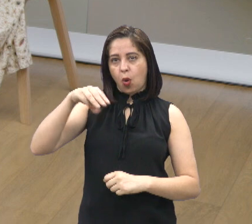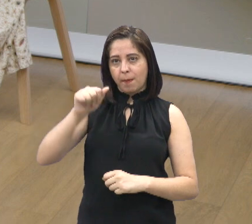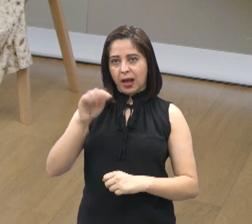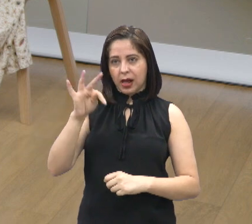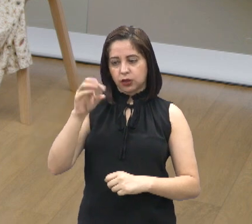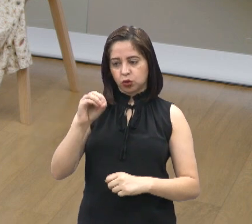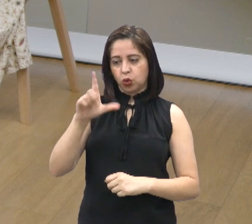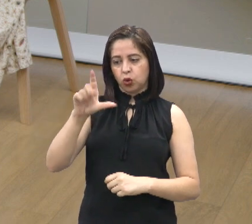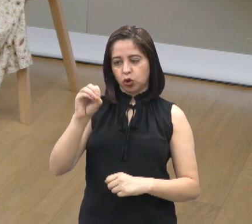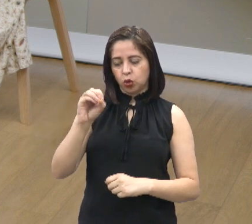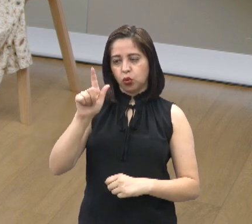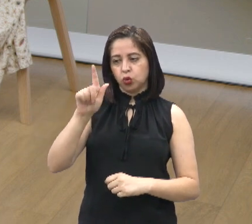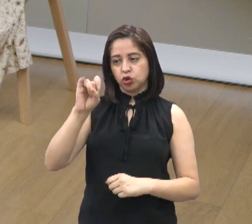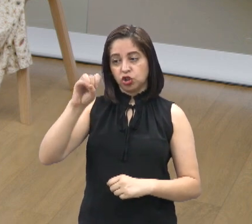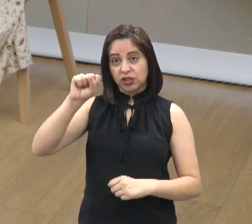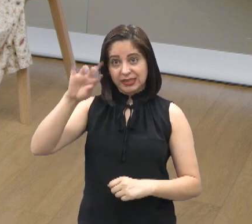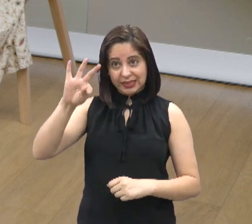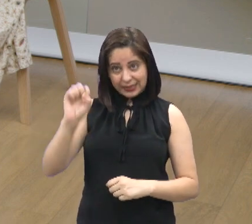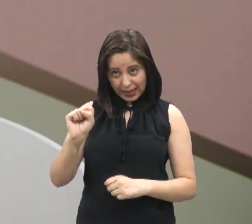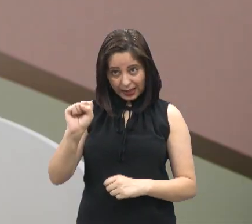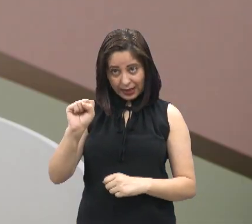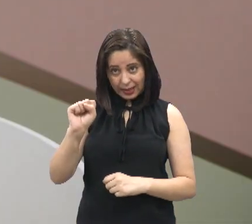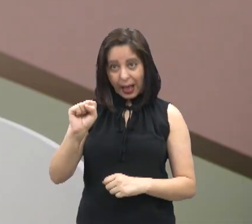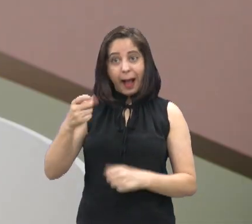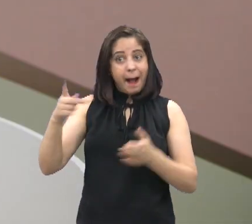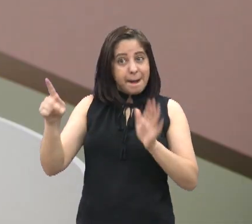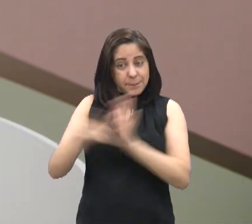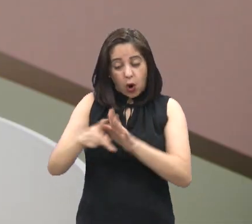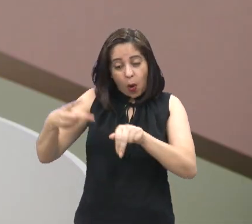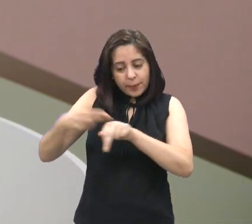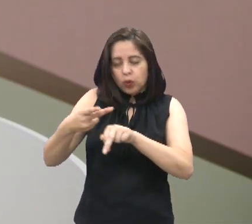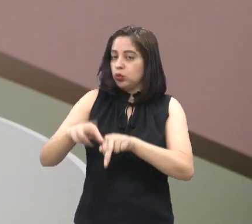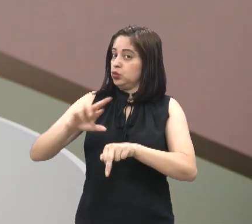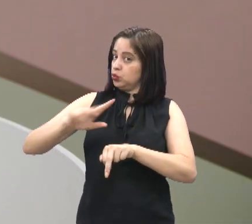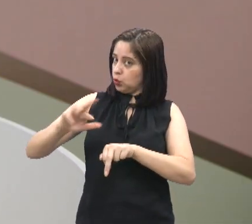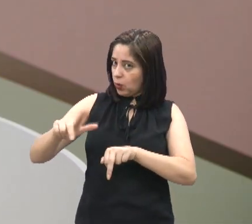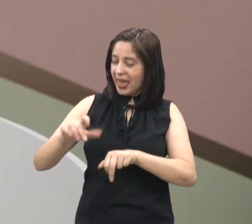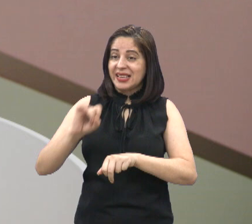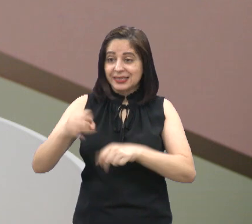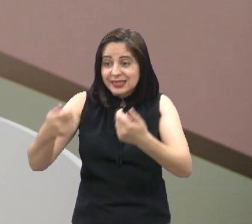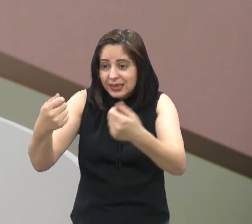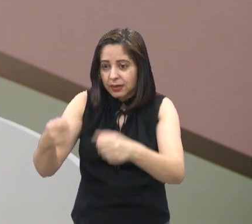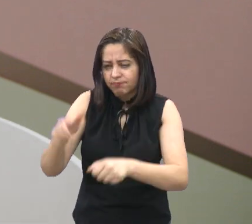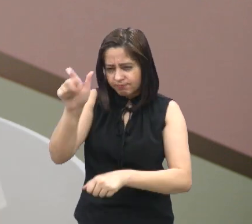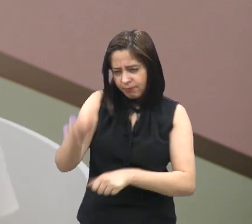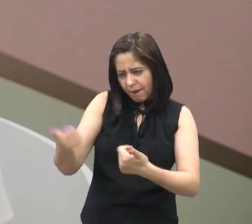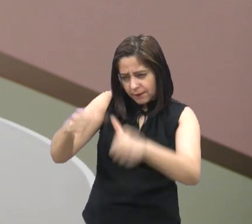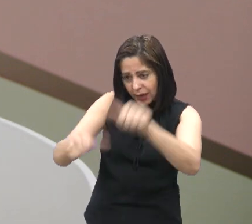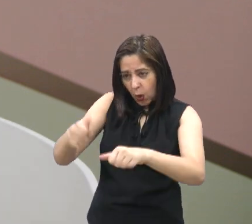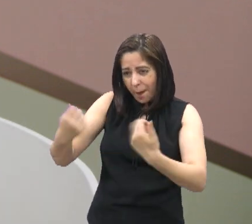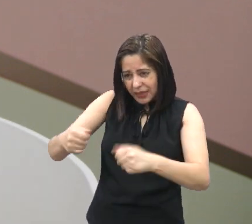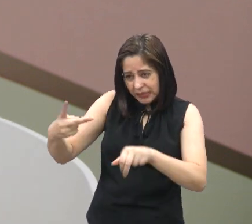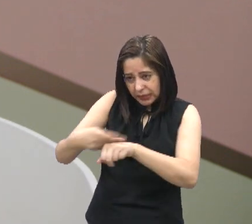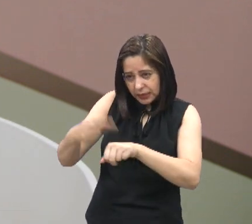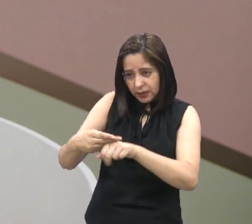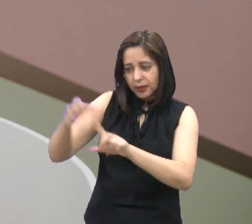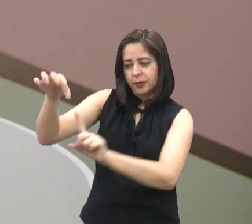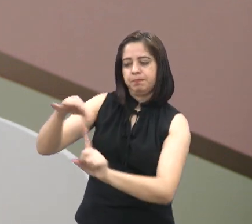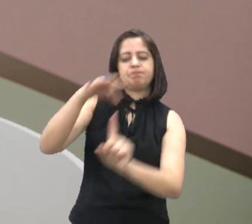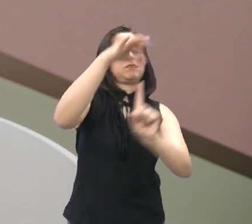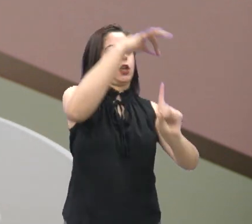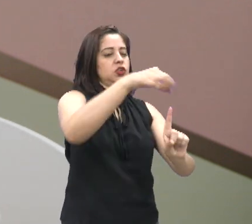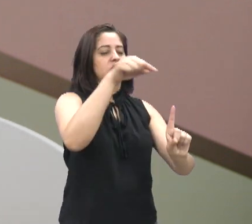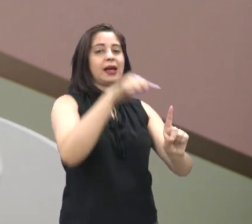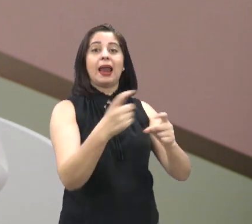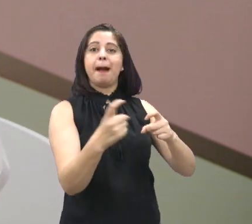não operamos, não fazemos cirurgia. Tem indicação de operar, a gente encaminha para o colega para a ortopedia e aí eles fazem